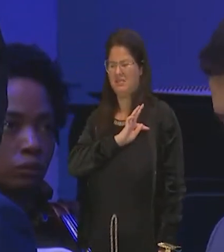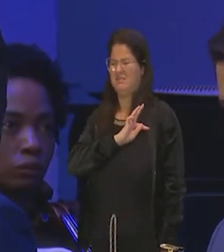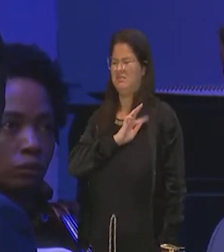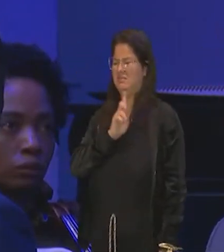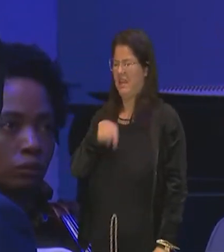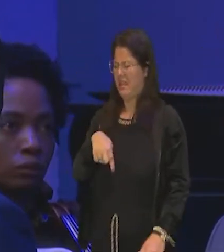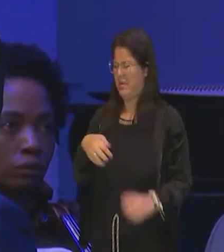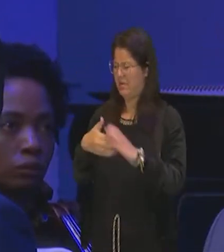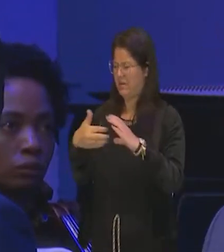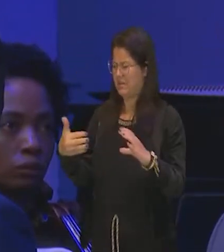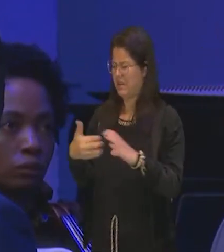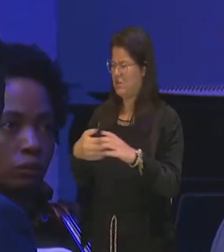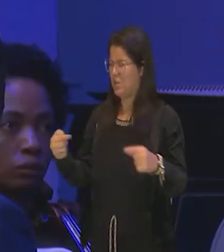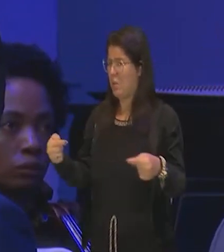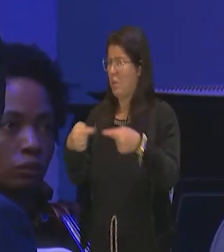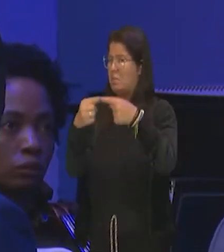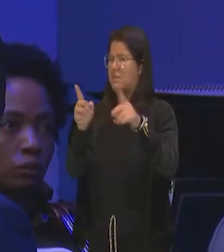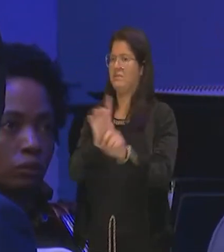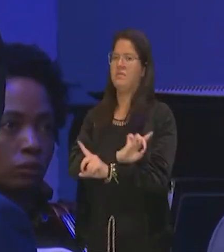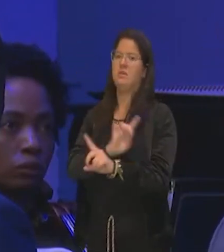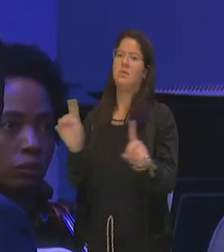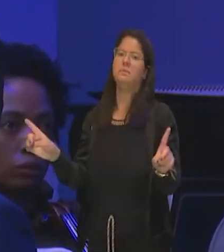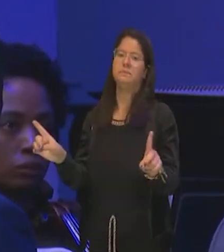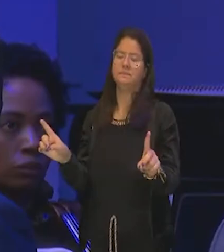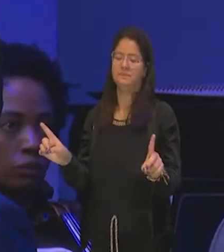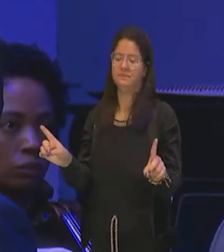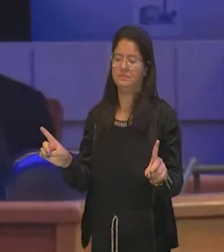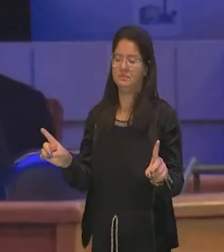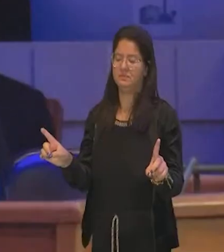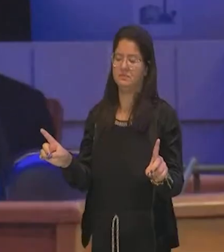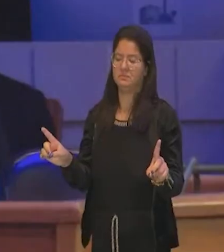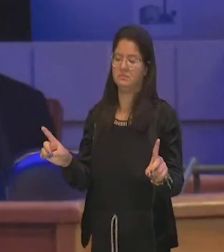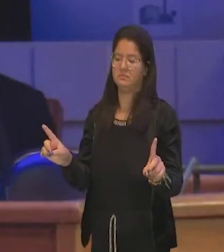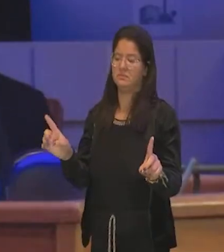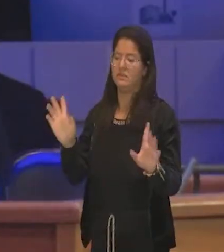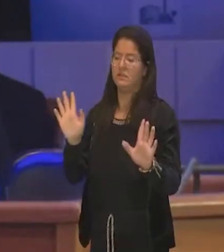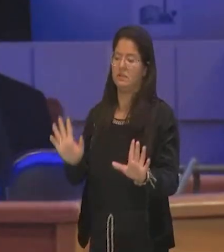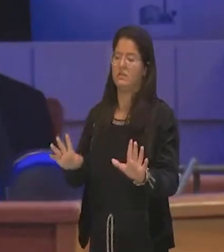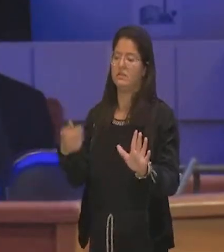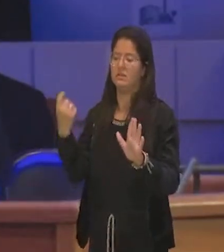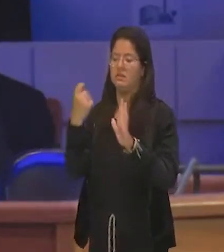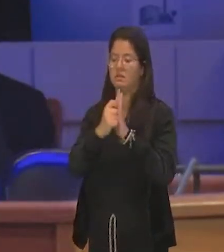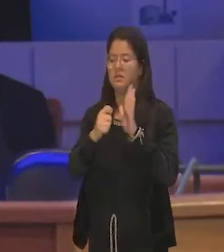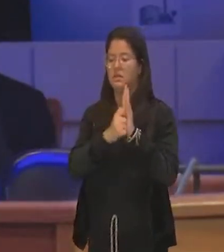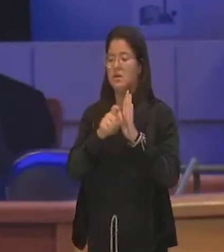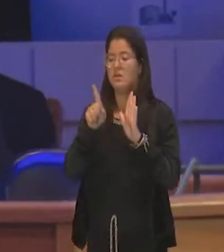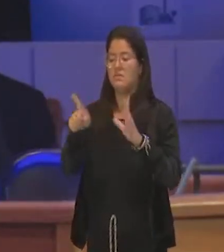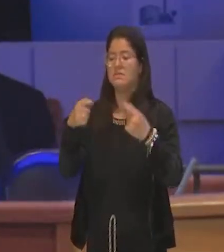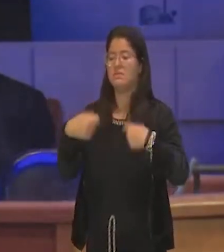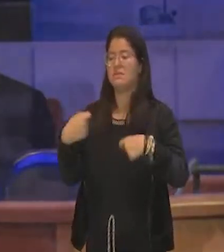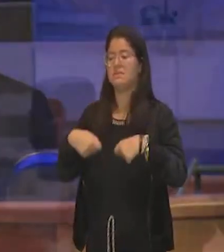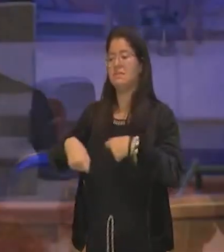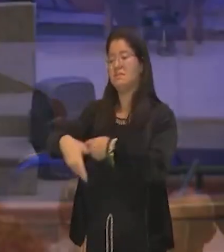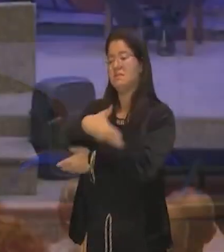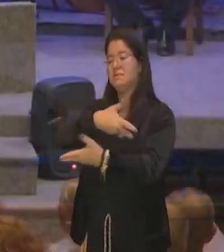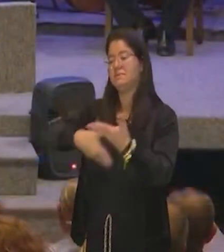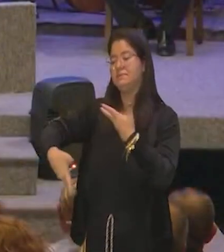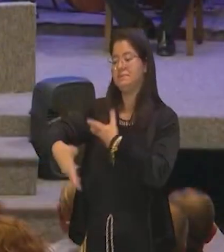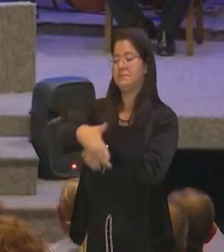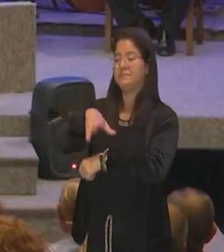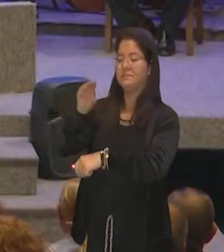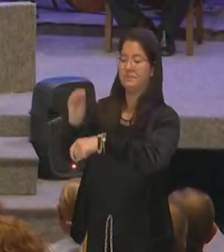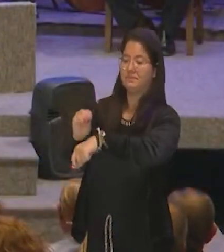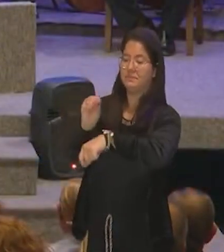qualificação? Não. Mas está escrito que você tem que ser amável,